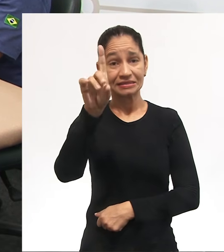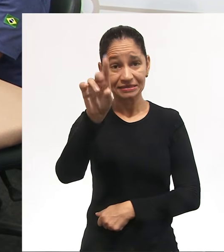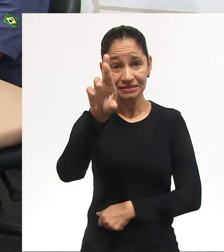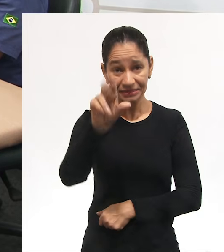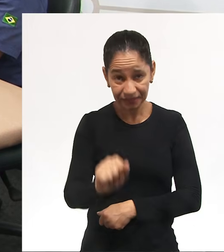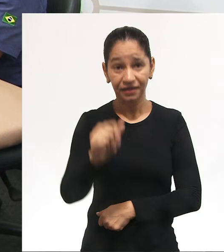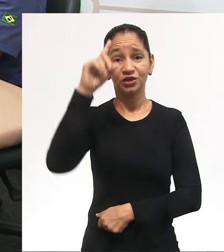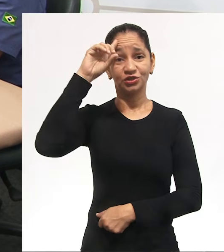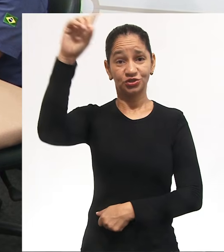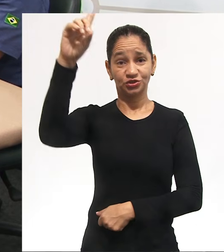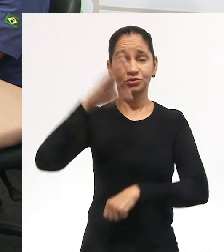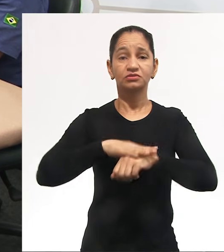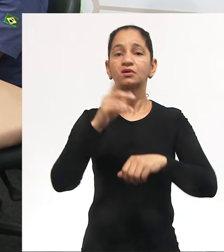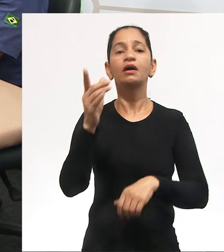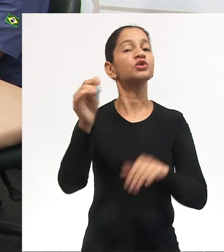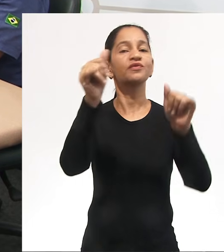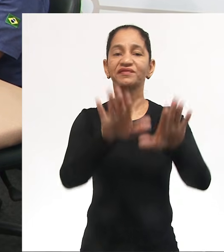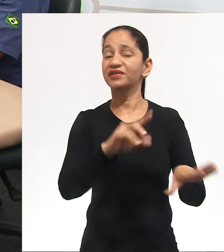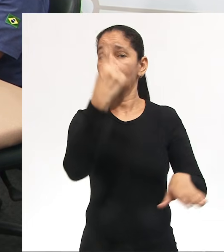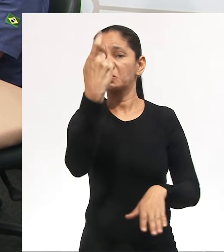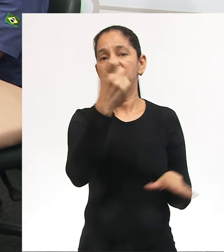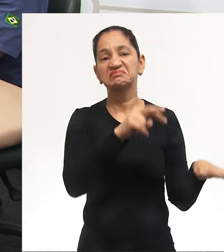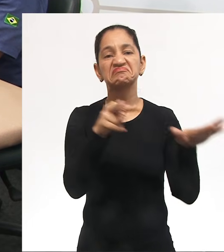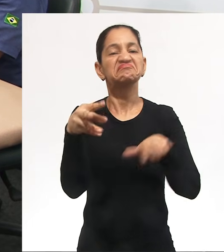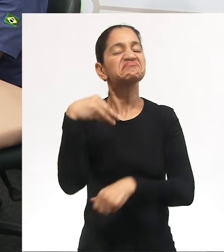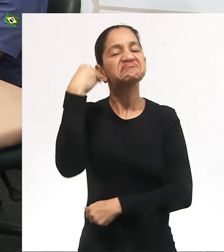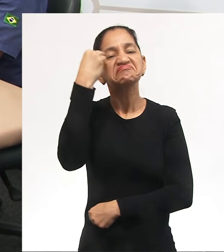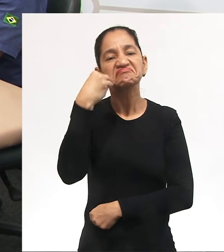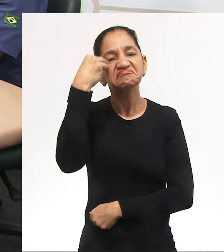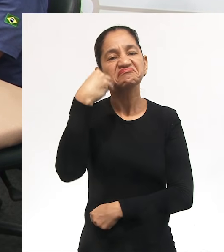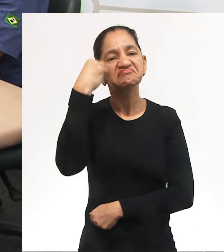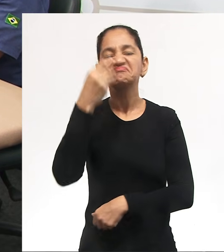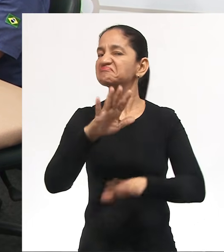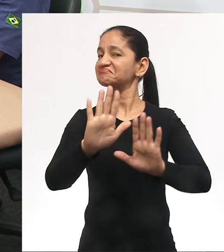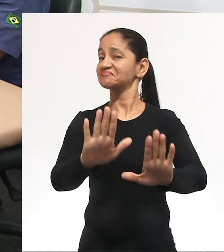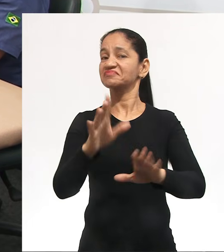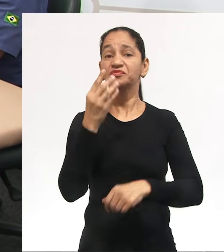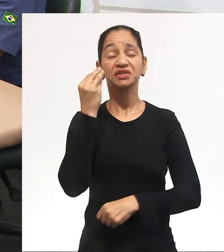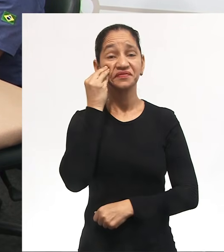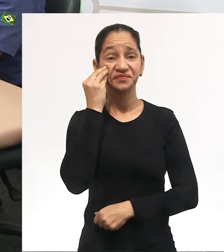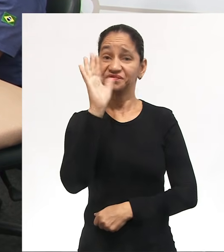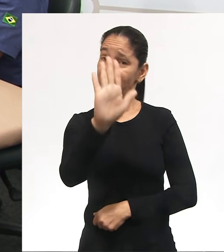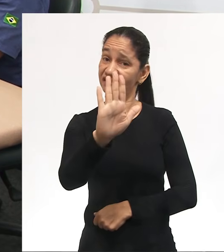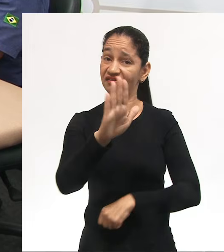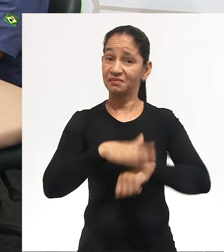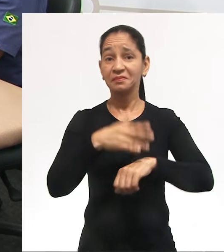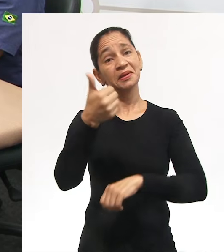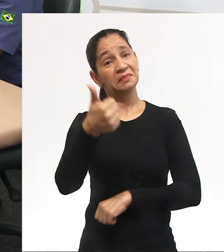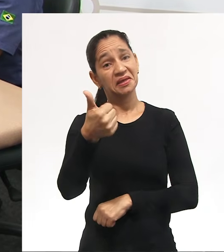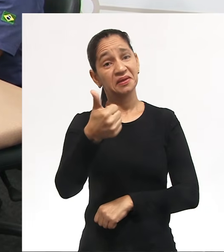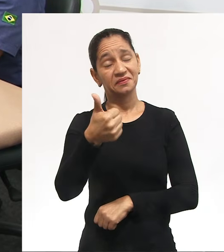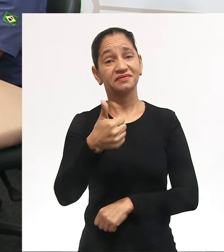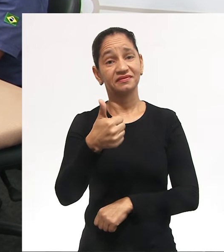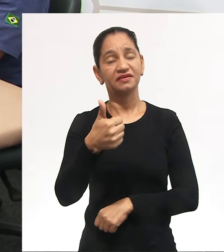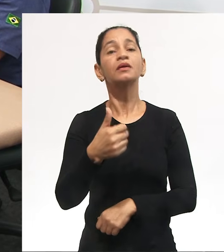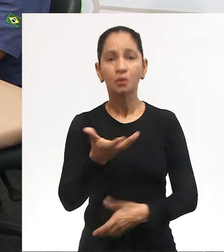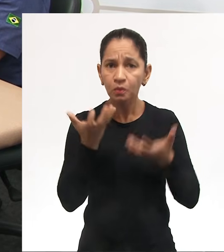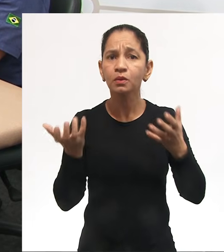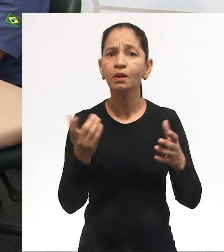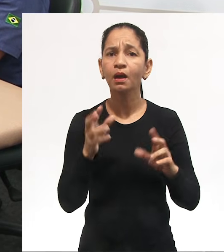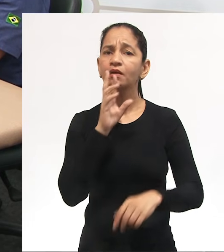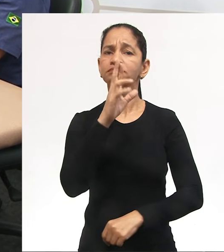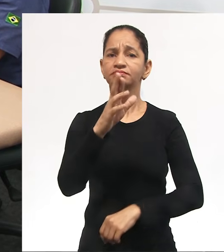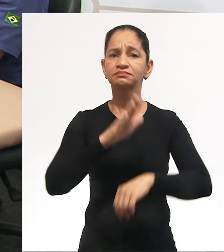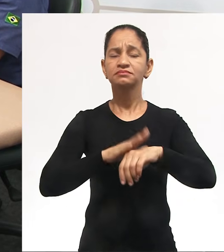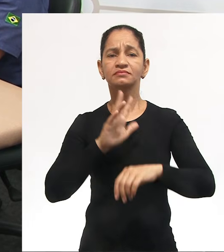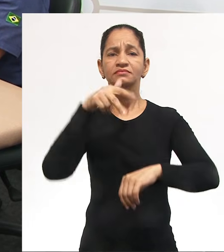professora Alessandra, ela falou assim: "Olha, professora, você fica uma semana, você testa aí se você quer mesmo ficar".